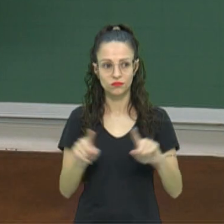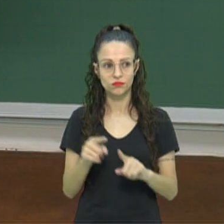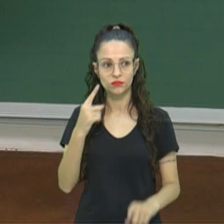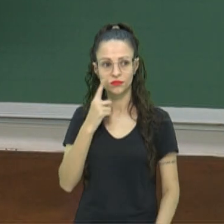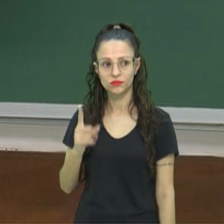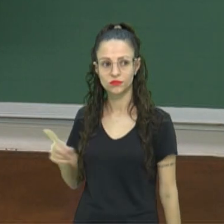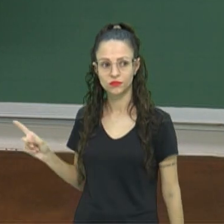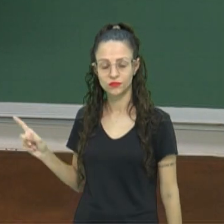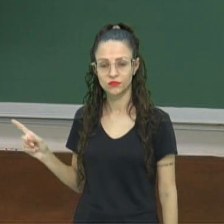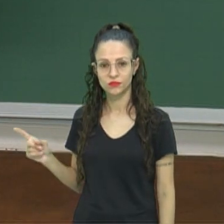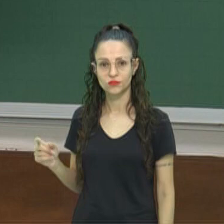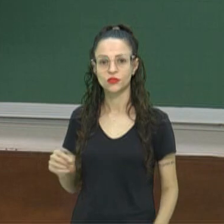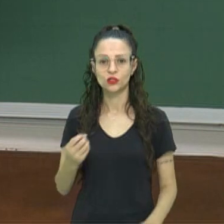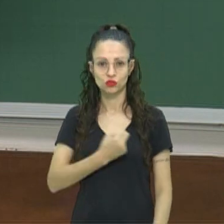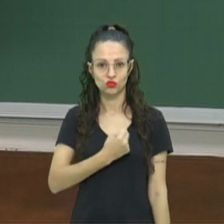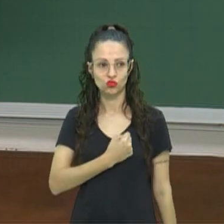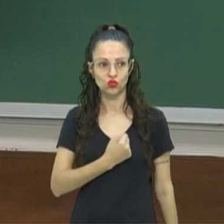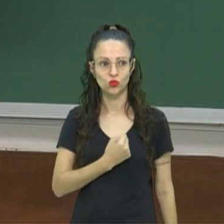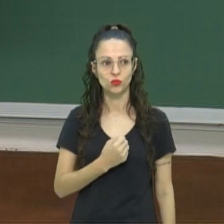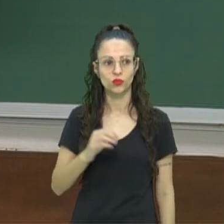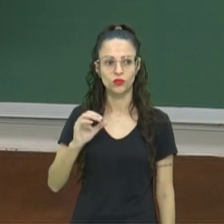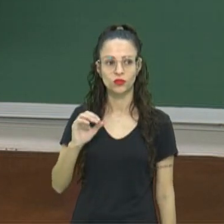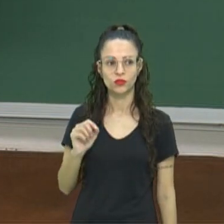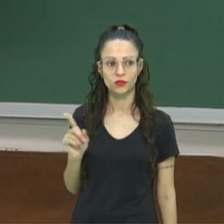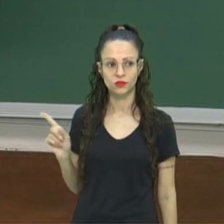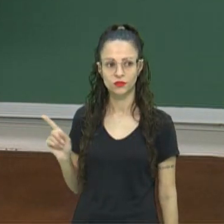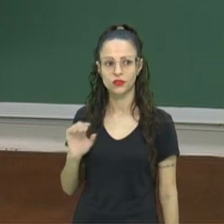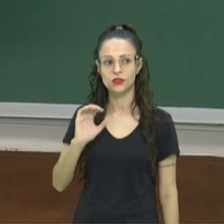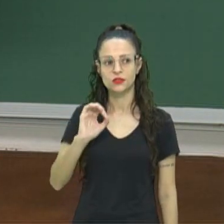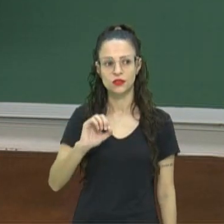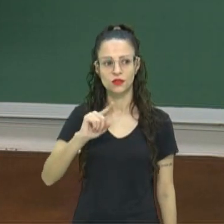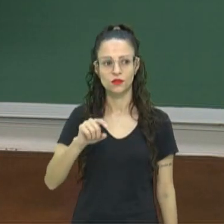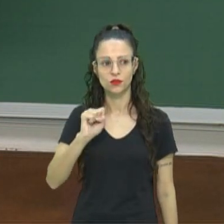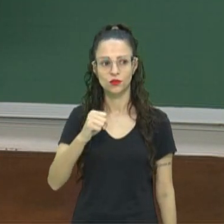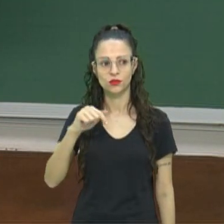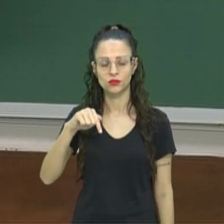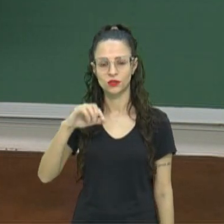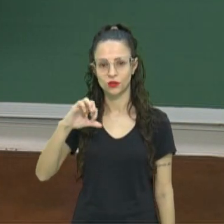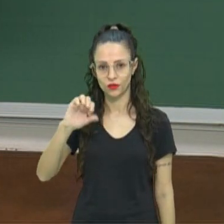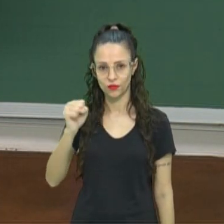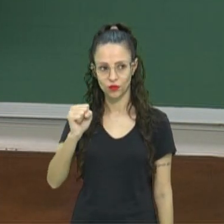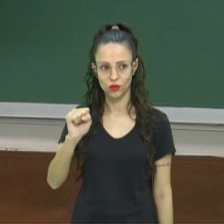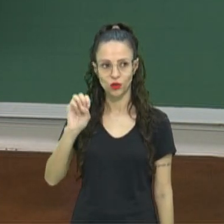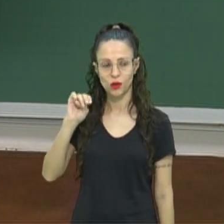aqui, ó, gente, esse número extenso com 4 casas depois da vírgula, mas é assim mesmo,